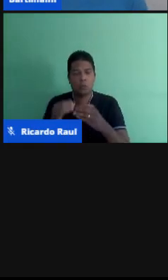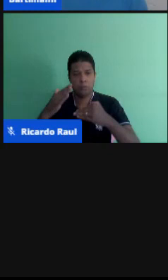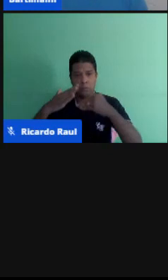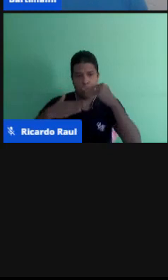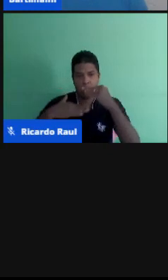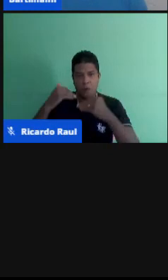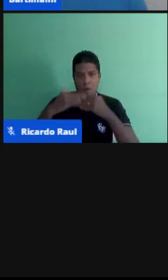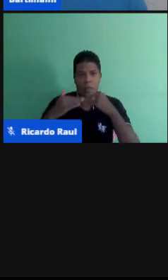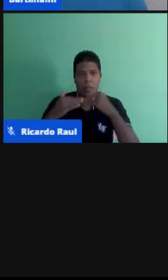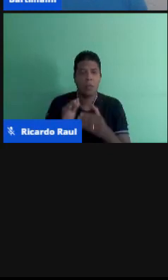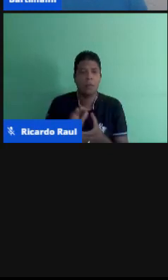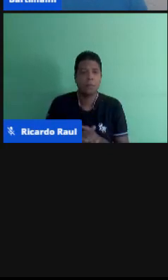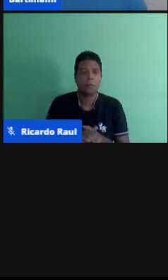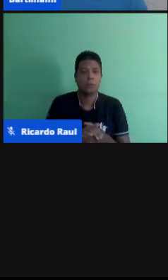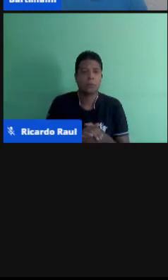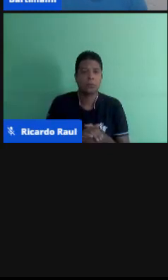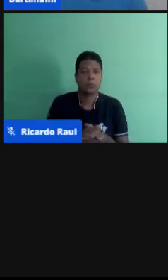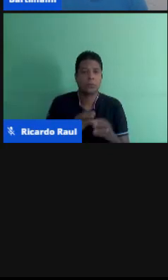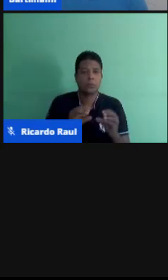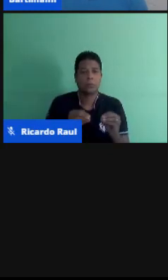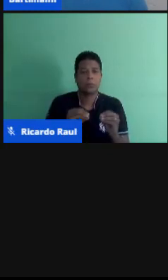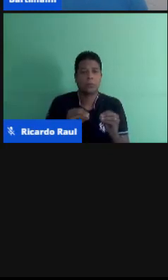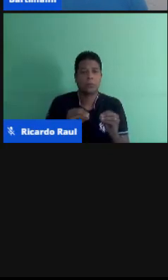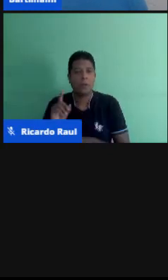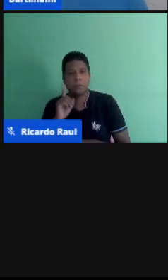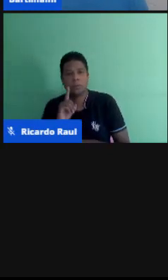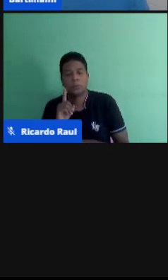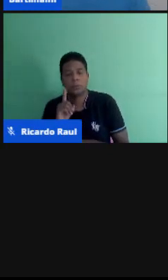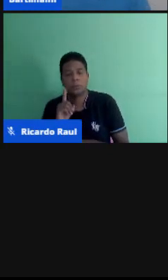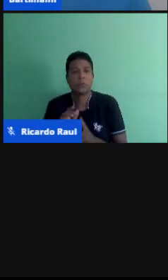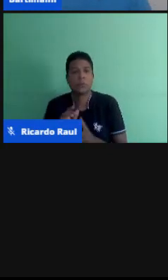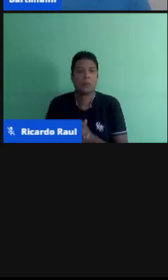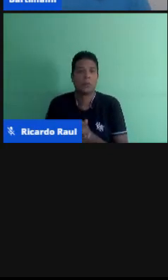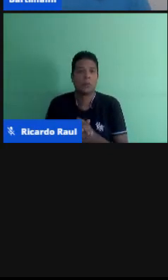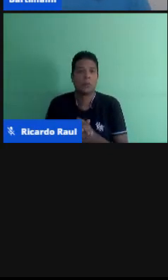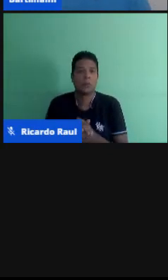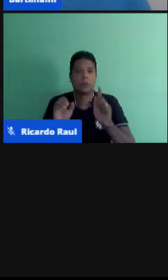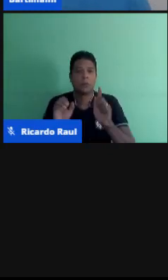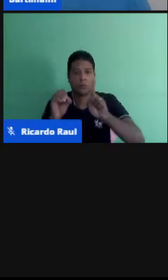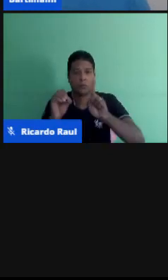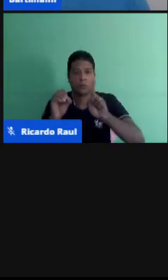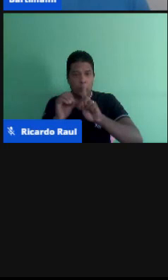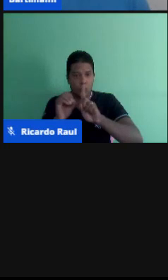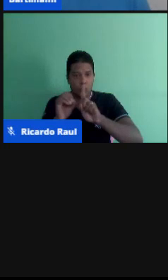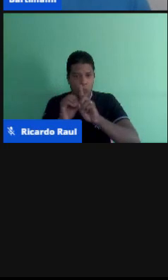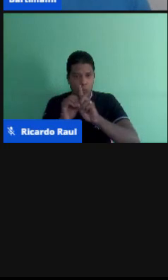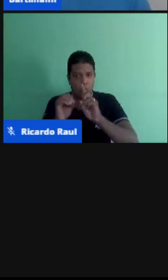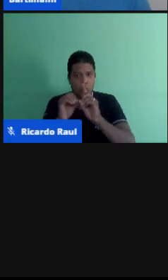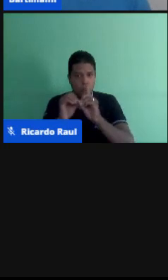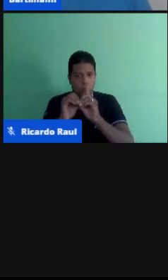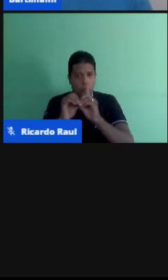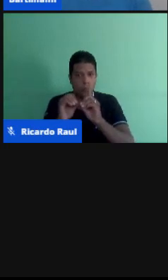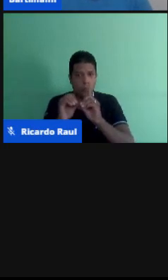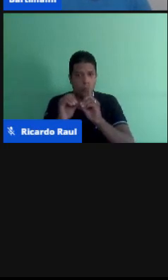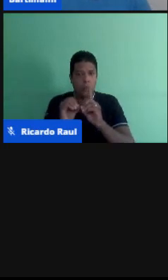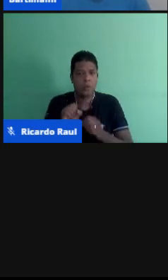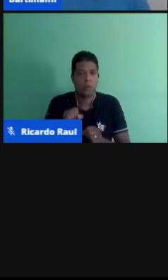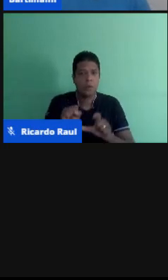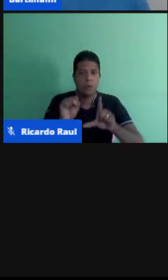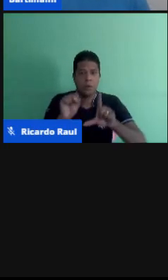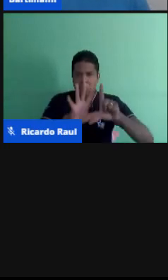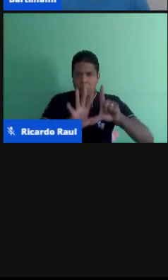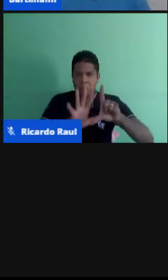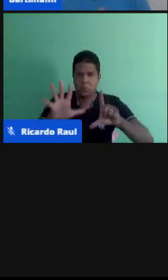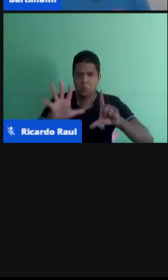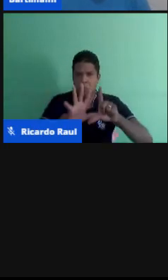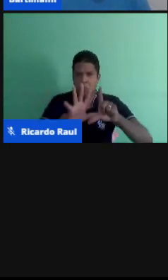profissionais foi para a Califórnia passar por uma formação do Google Earth Engine, né, uma plataforma